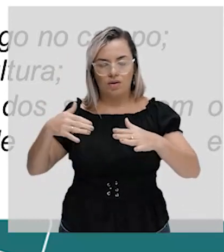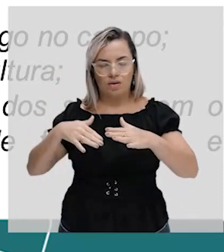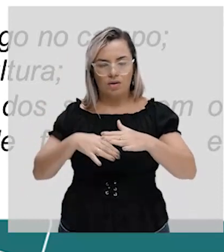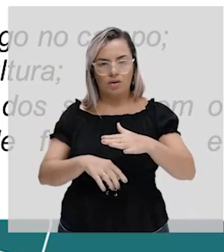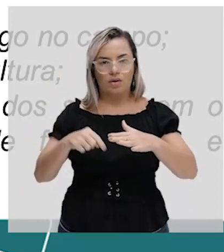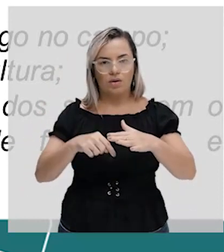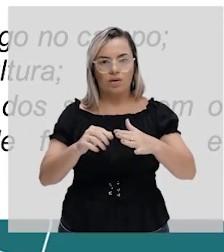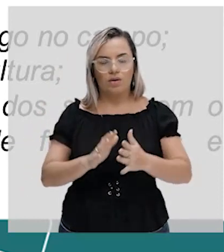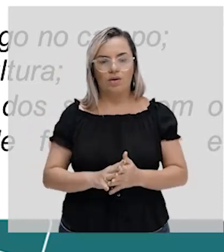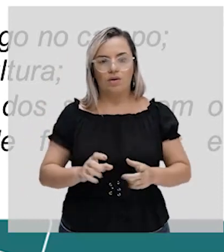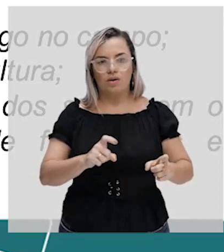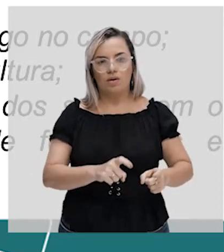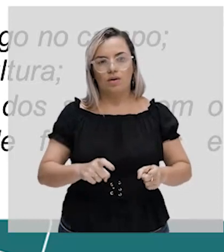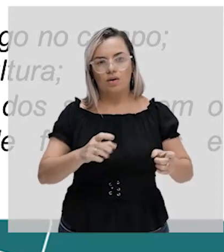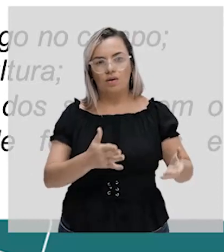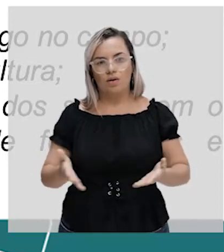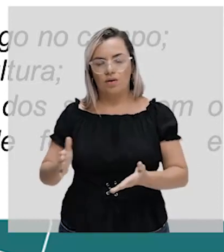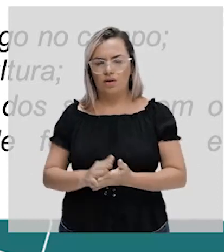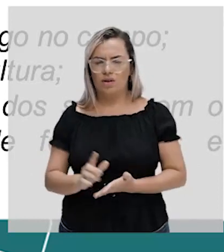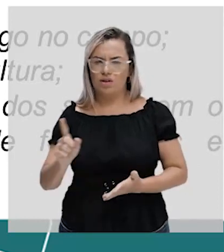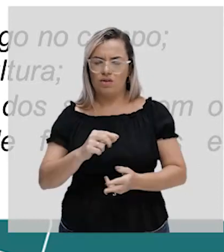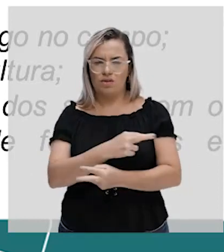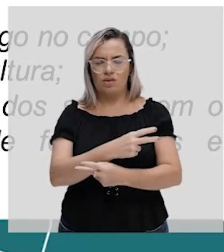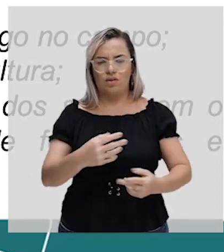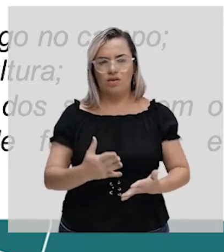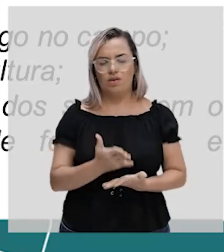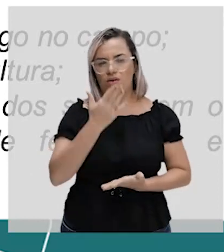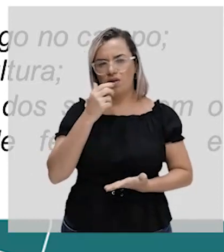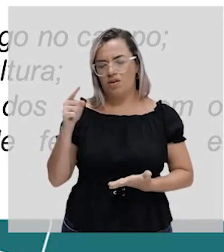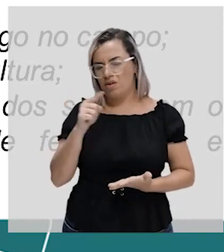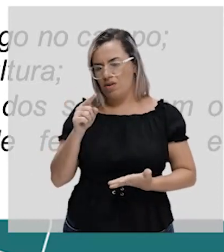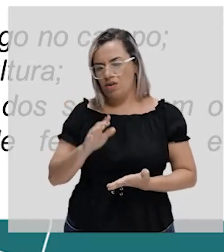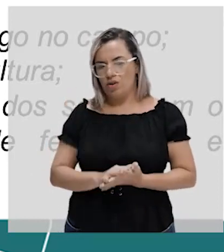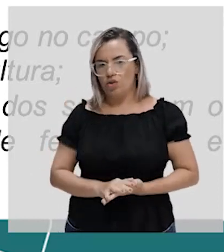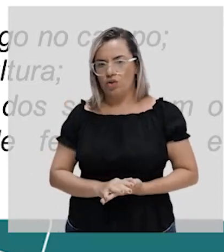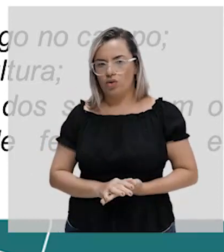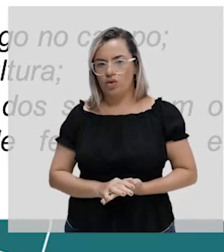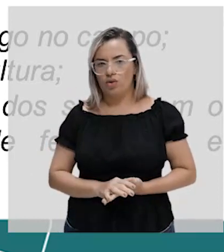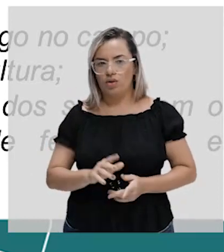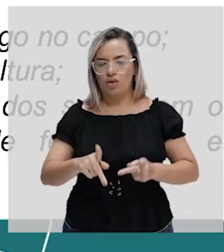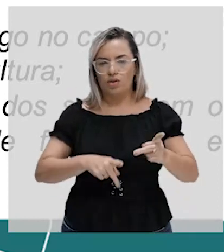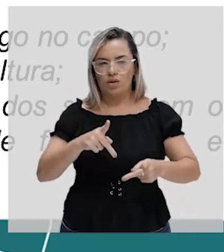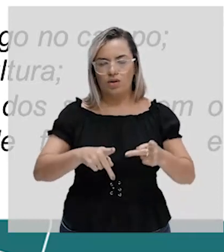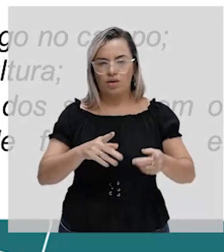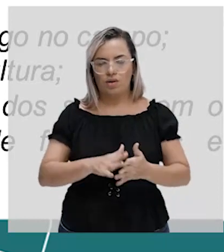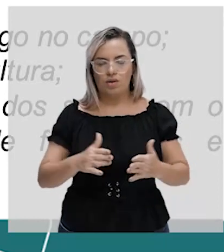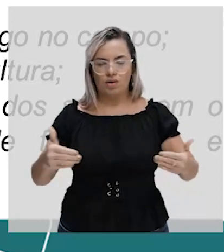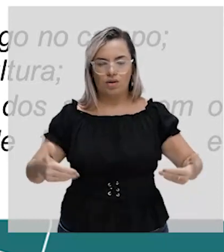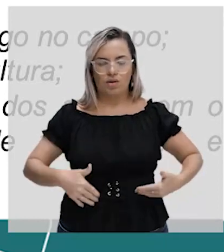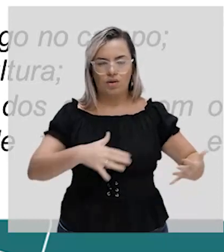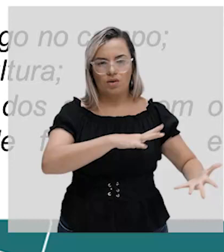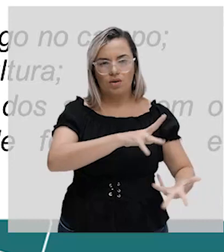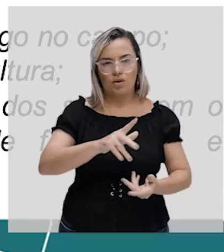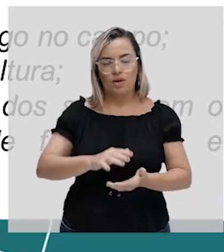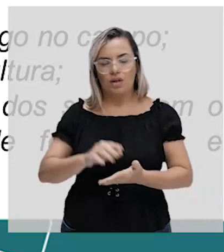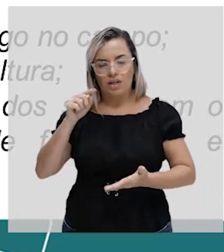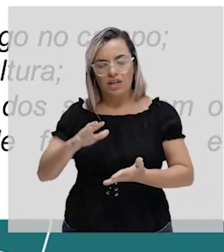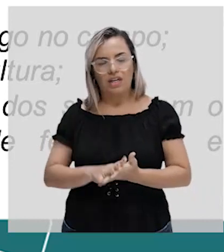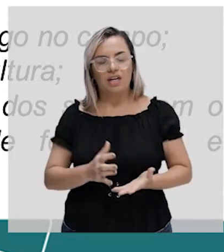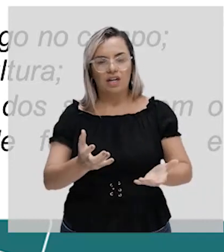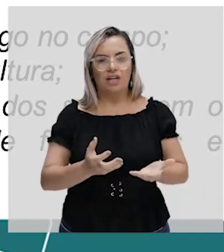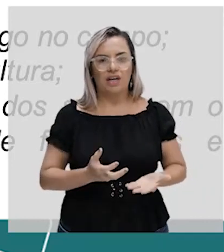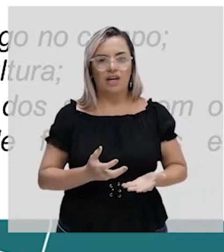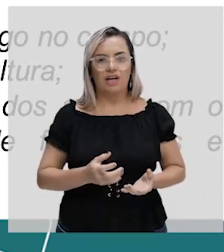agora ele vai produzir alimento não para acabar com a fome do mundo, da população, mas para vender, inserido numa lógica do lucro.